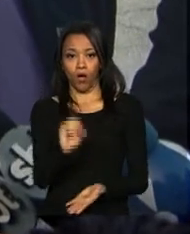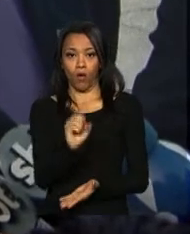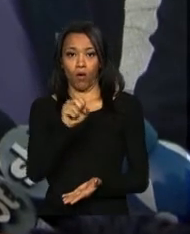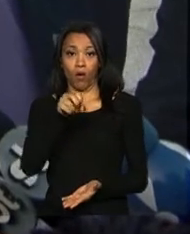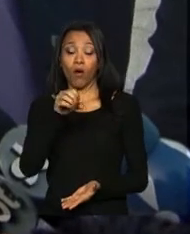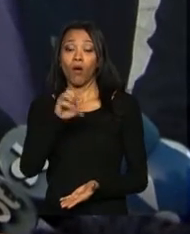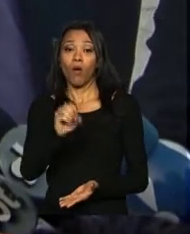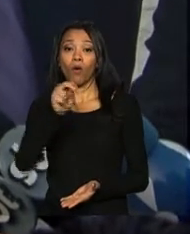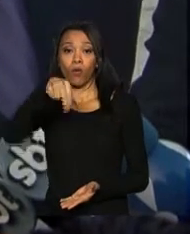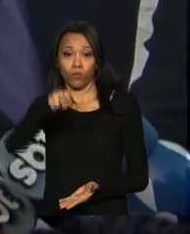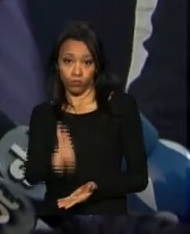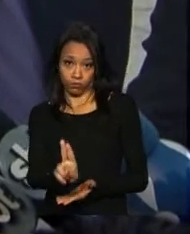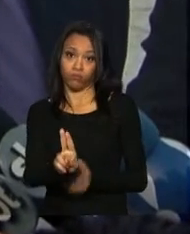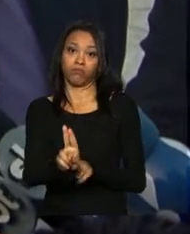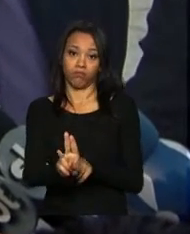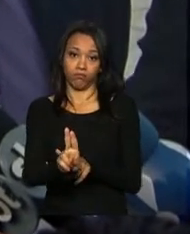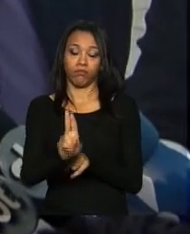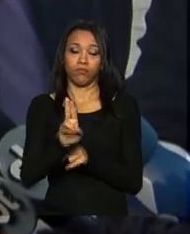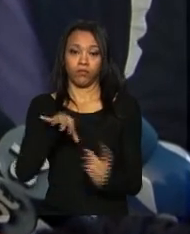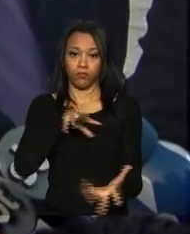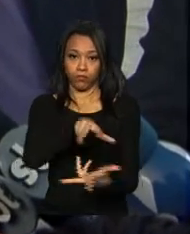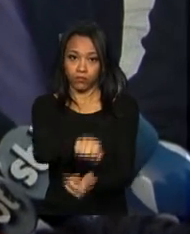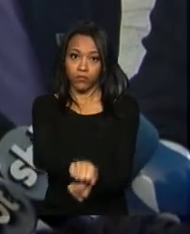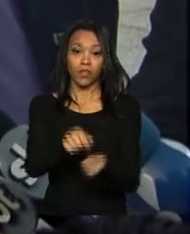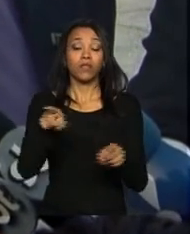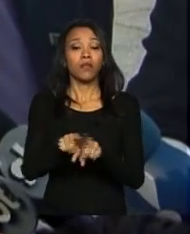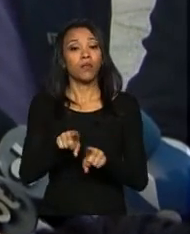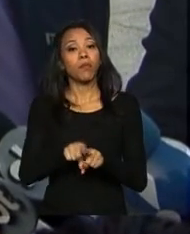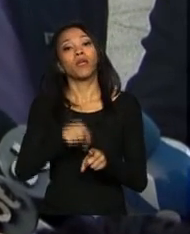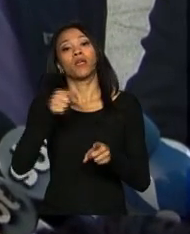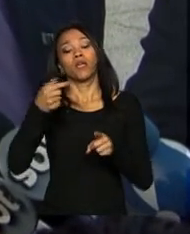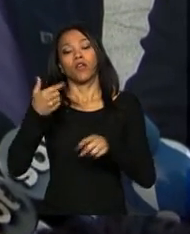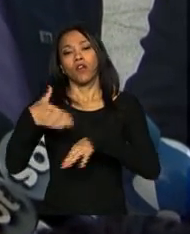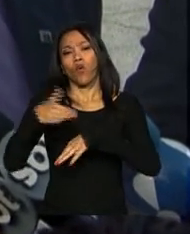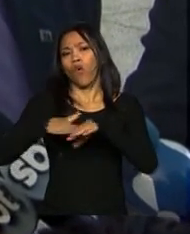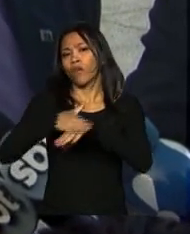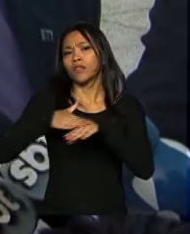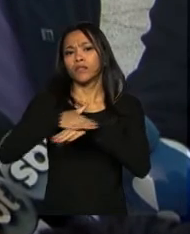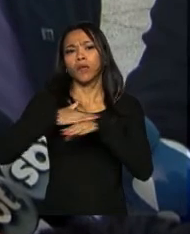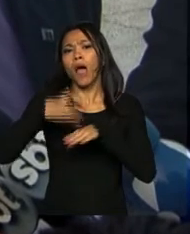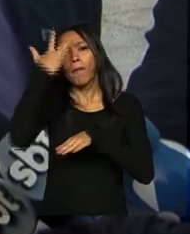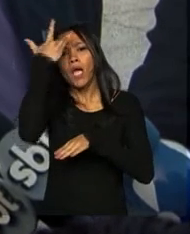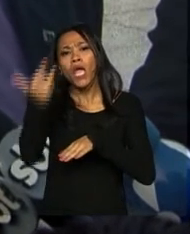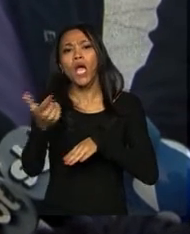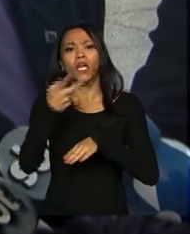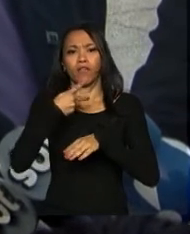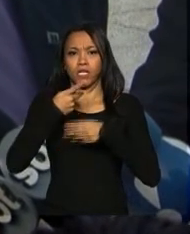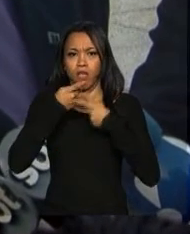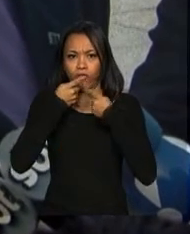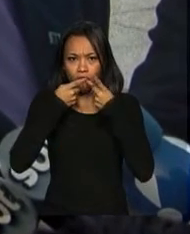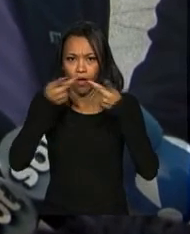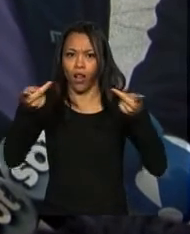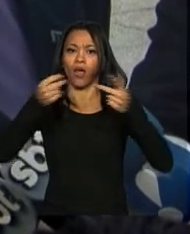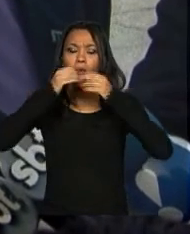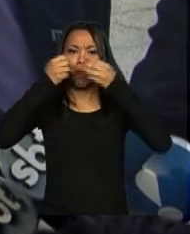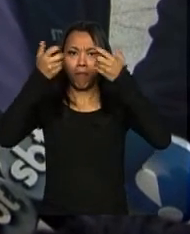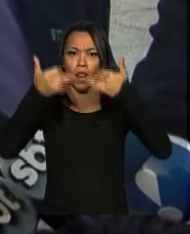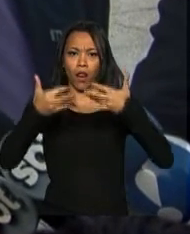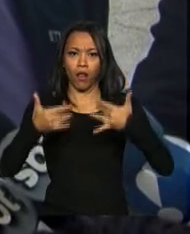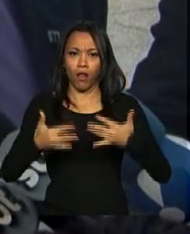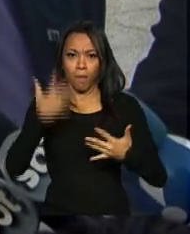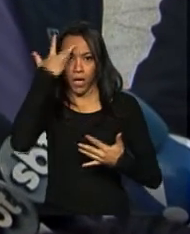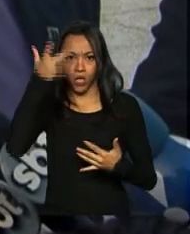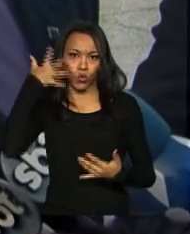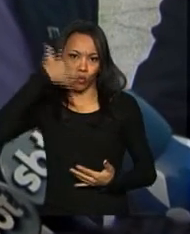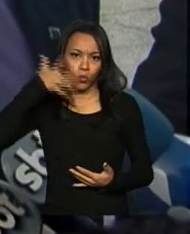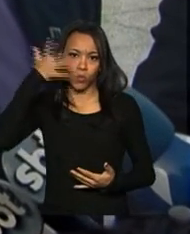Nações Unidas. Discutimos também o que vai ser anunciado amanhã, que é uma declaração dos dois países sobre mudança do clima, que